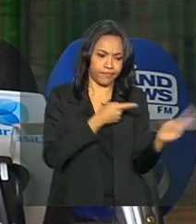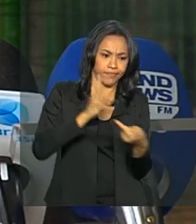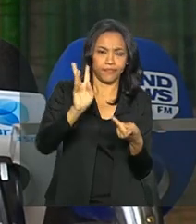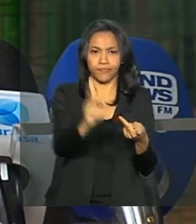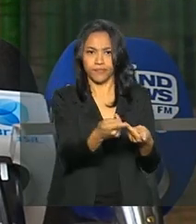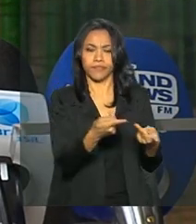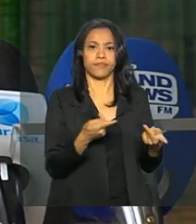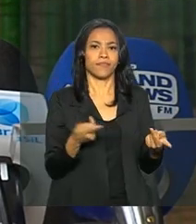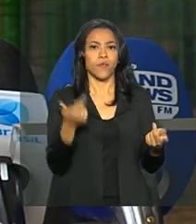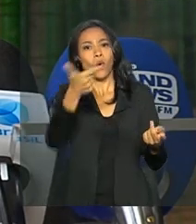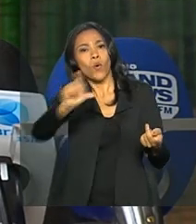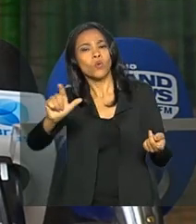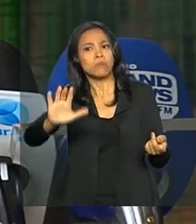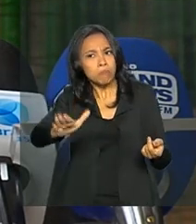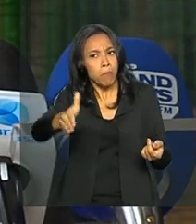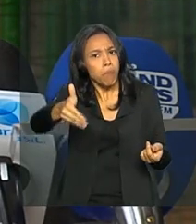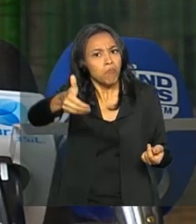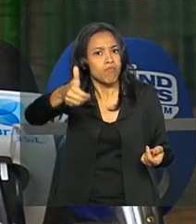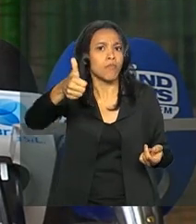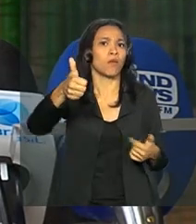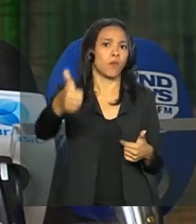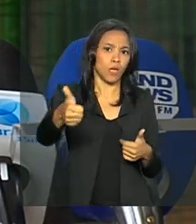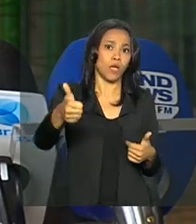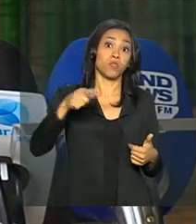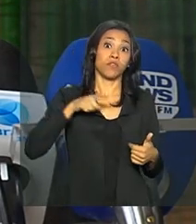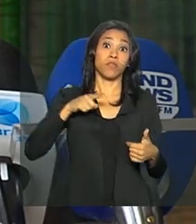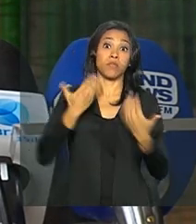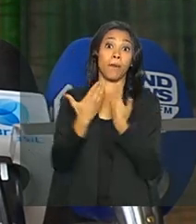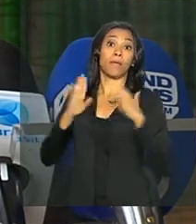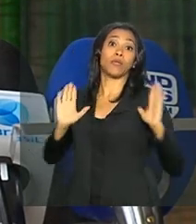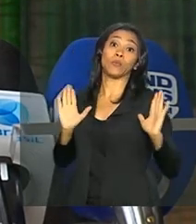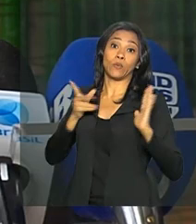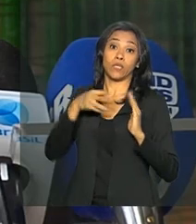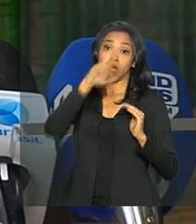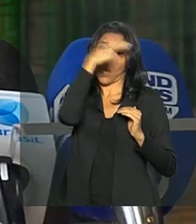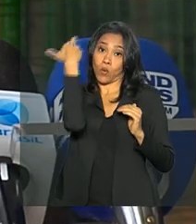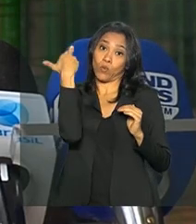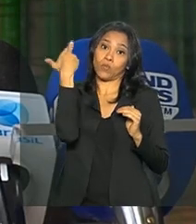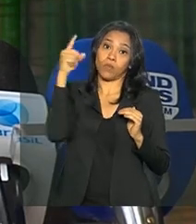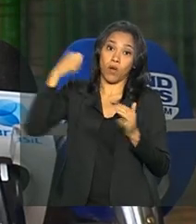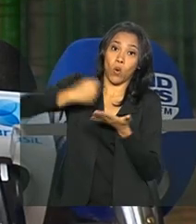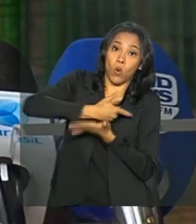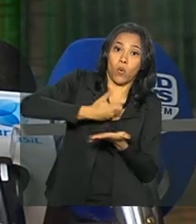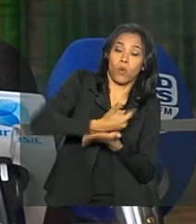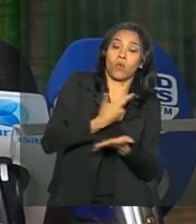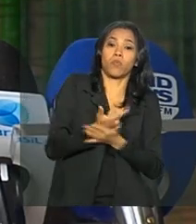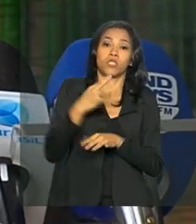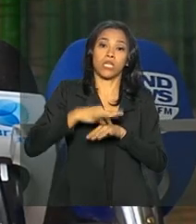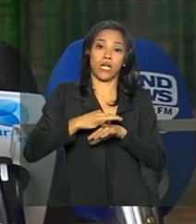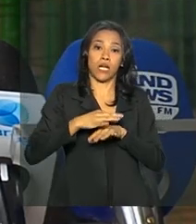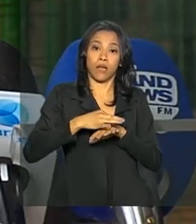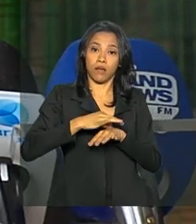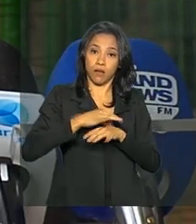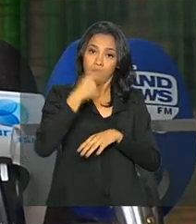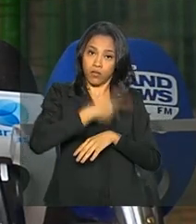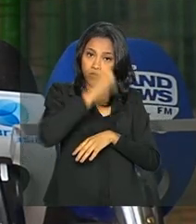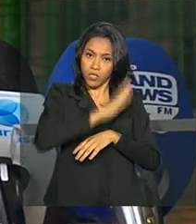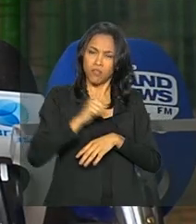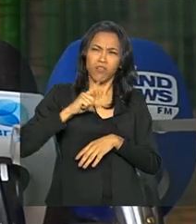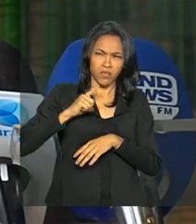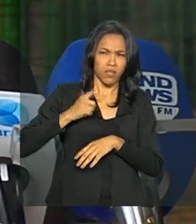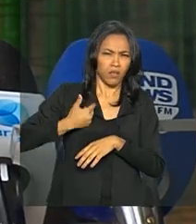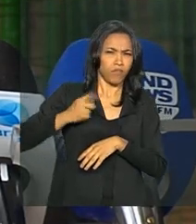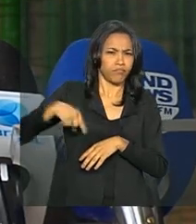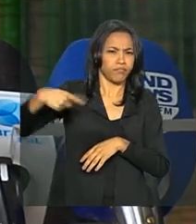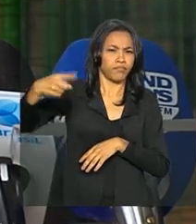outros melhorando. Tivemos aí a abertura da Rússia para a carne de suínos brasileira, teremos várias reuniões na semana que vem e